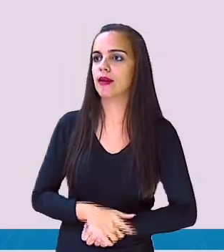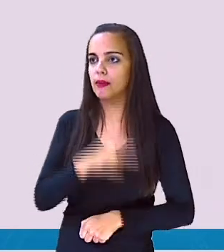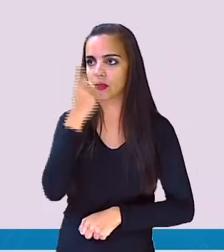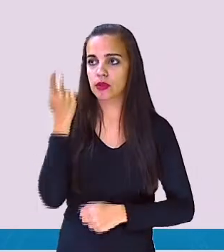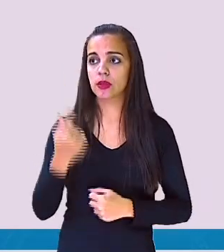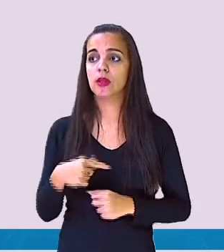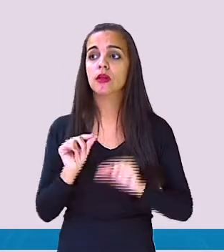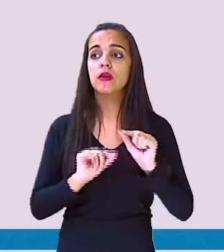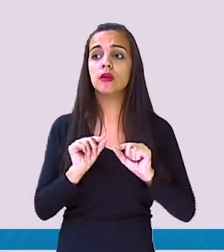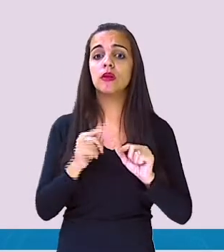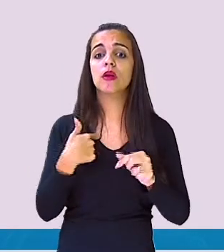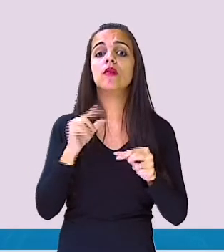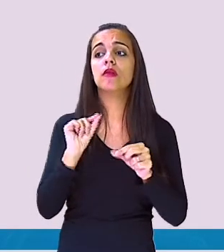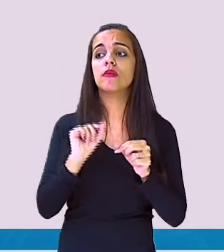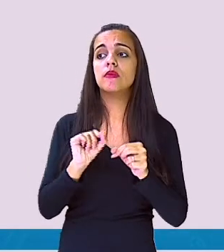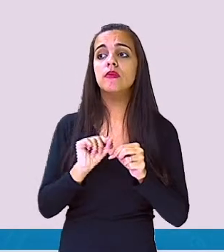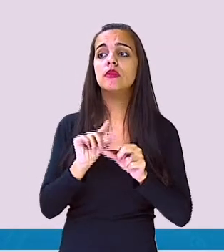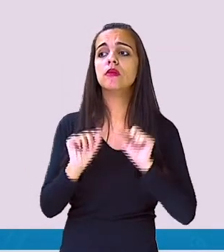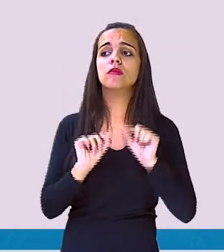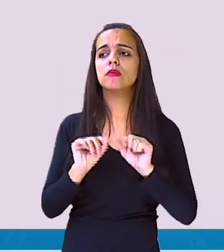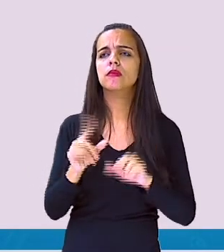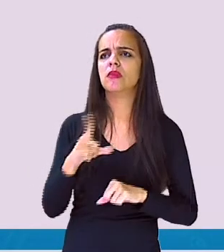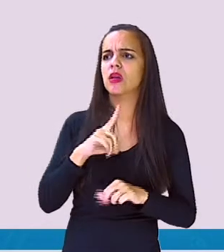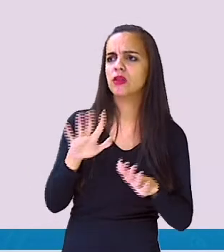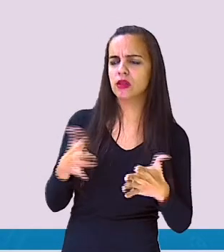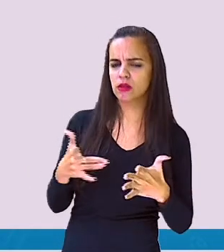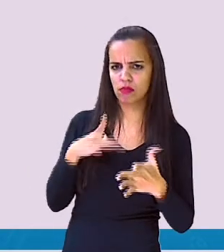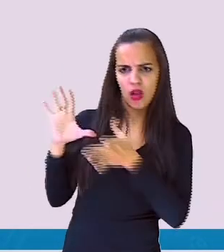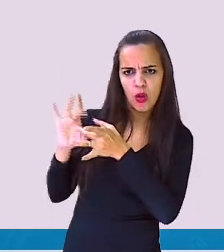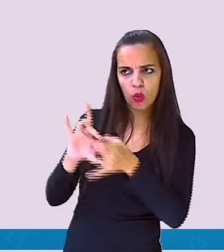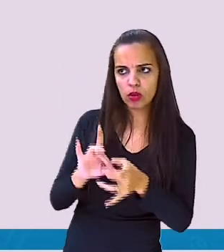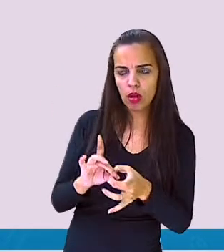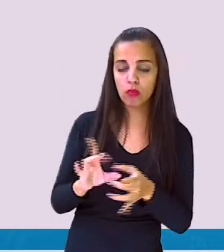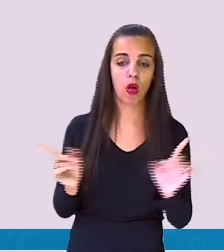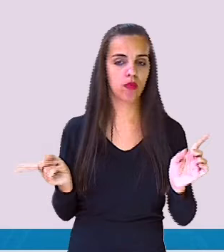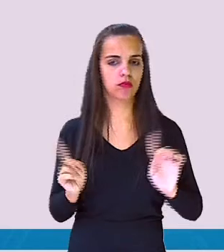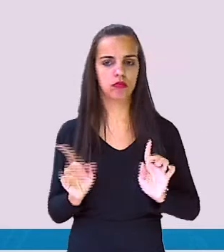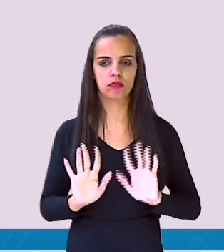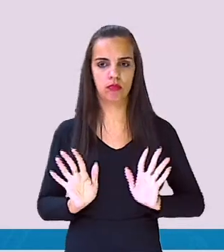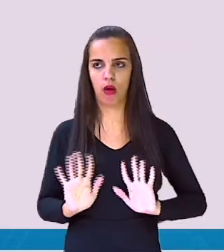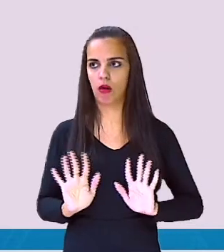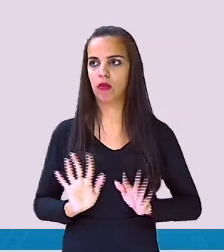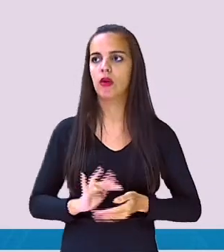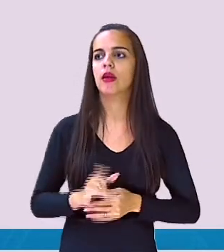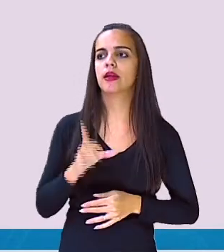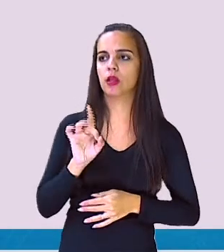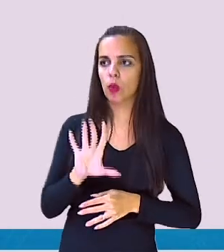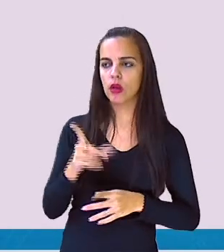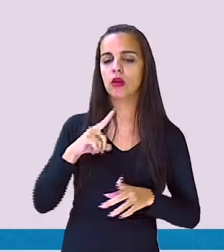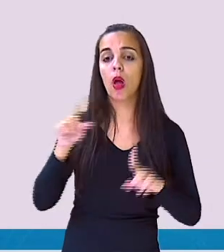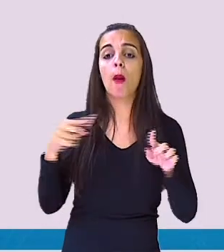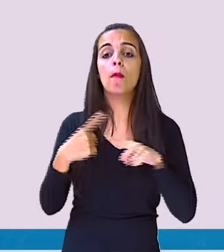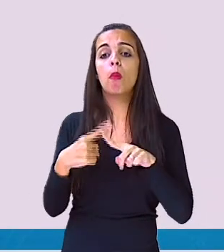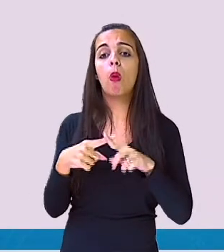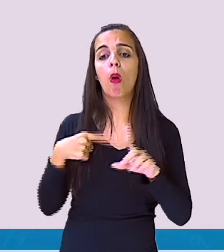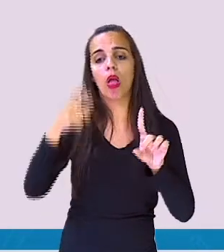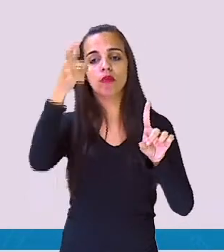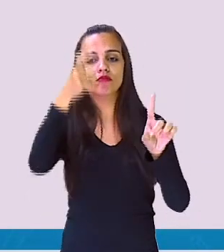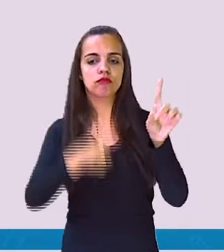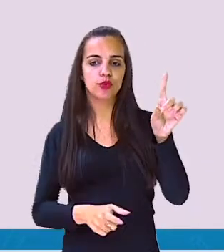do... Isso mesmo, plural. Tem algum contexto? Não. Então aqui o sujeito ele é